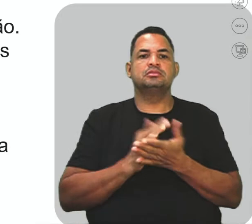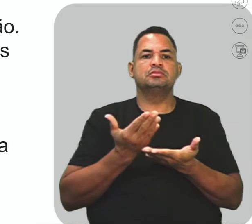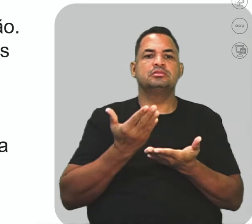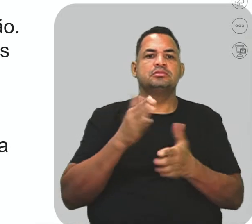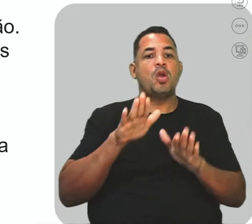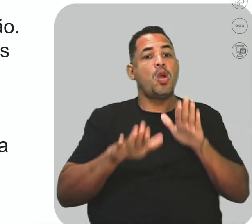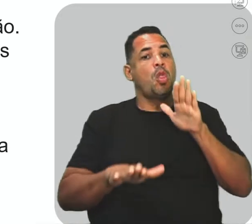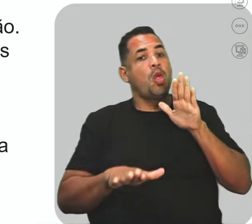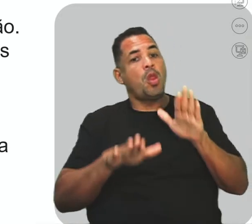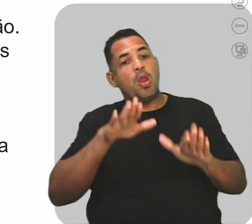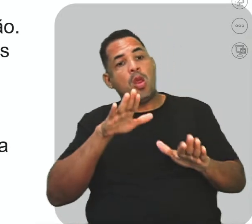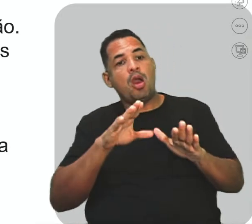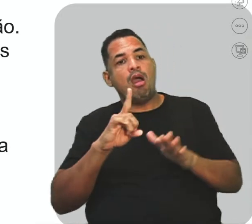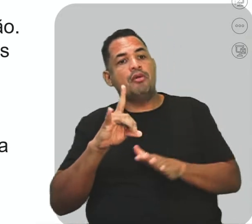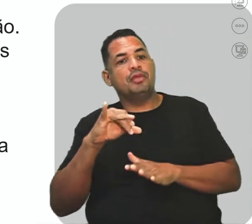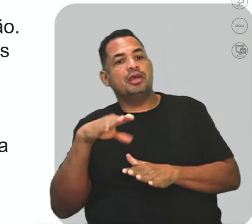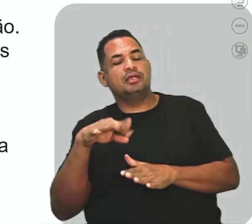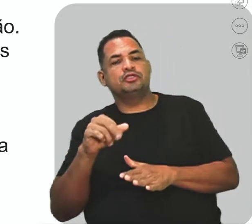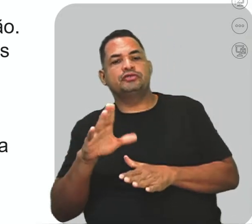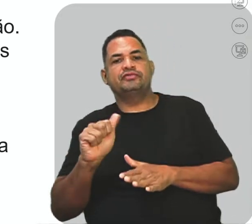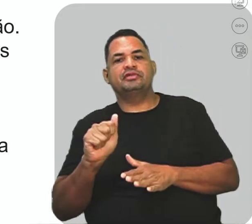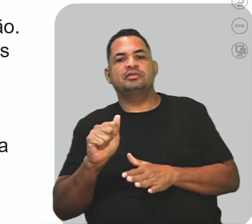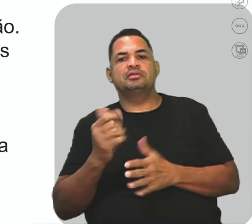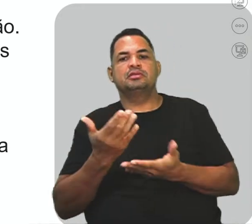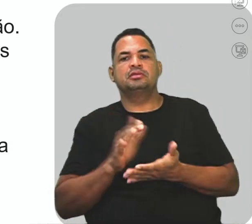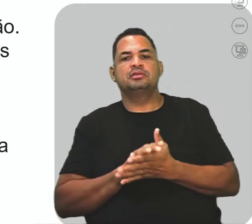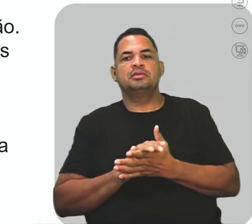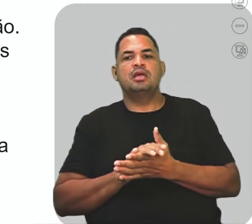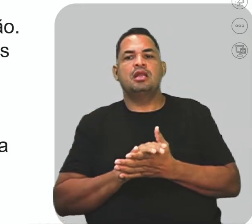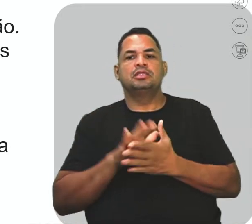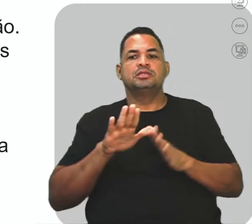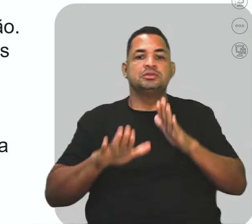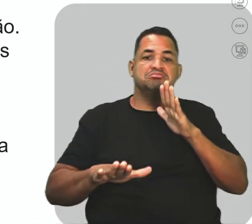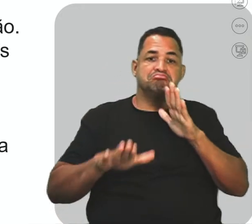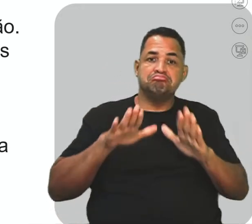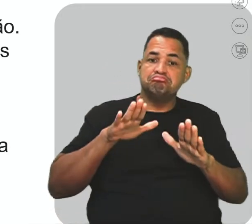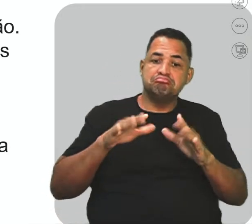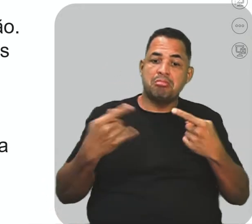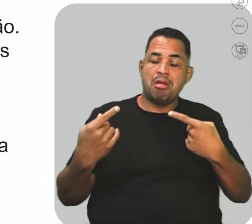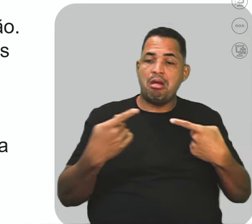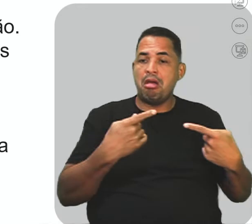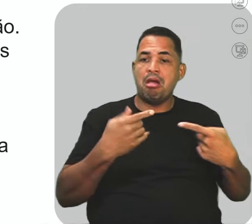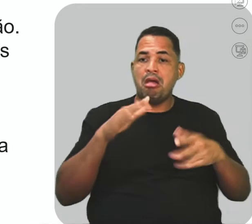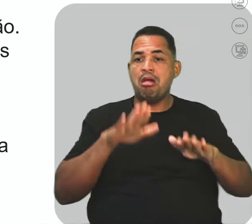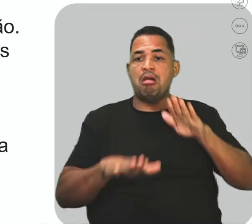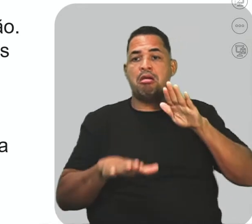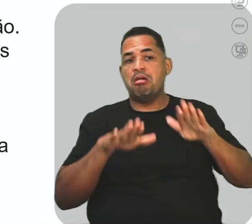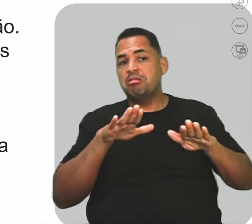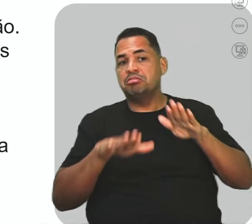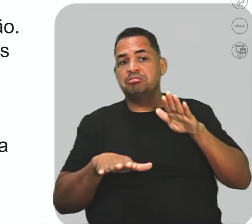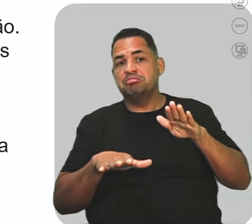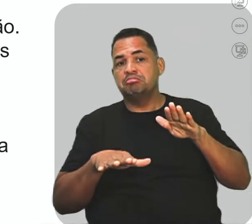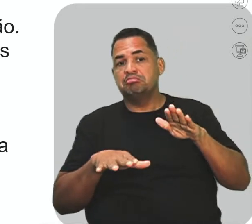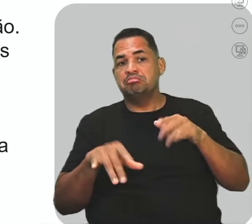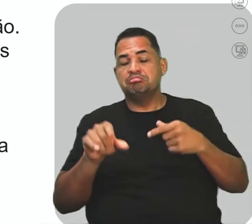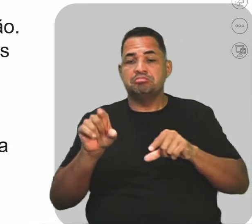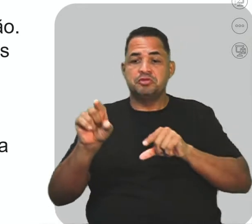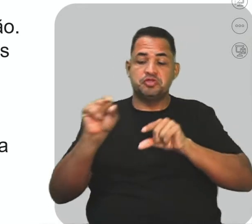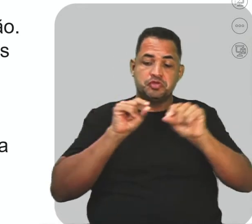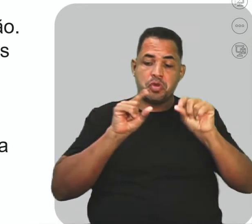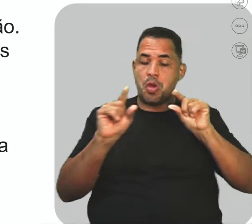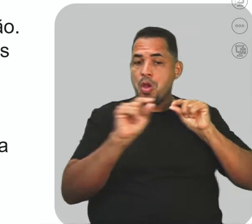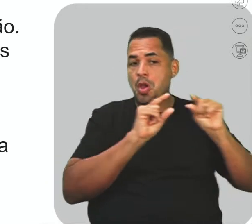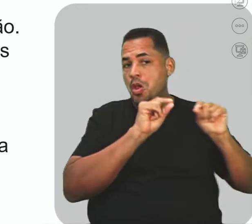Alternativas. As conjunções alternativas, elas expressam relação de alternância, relação